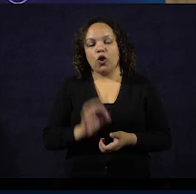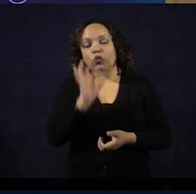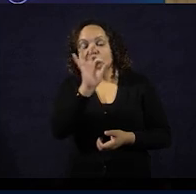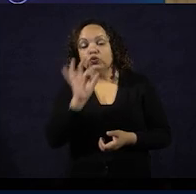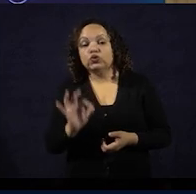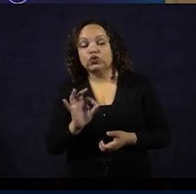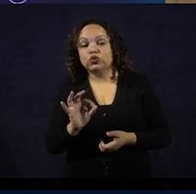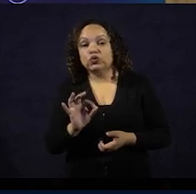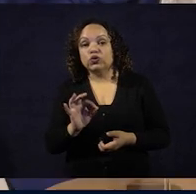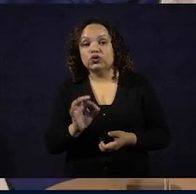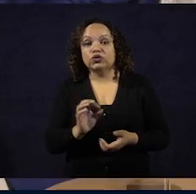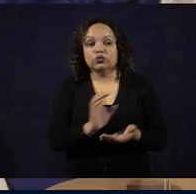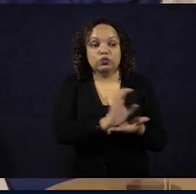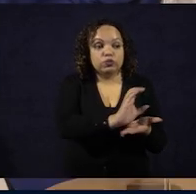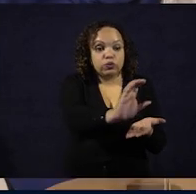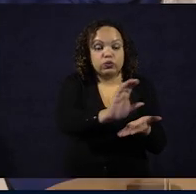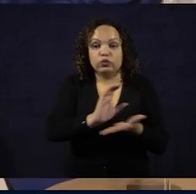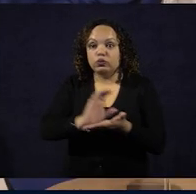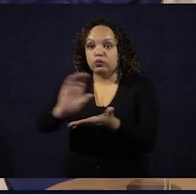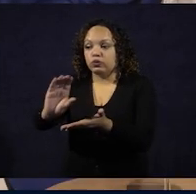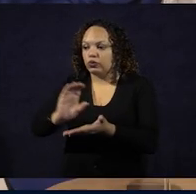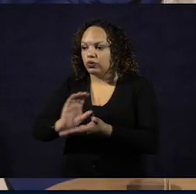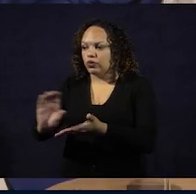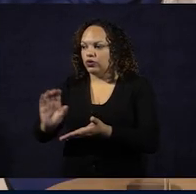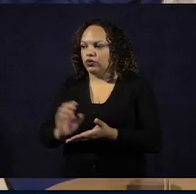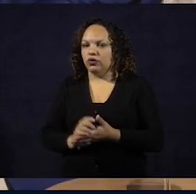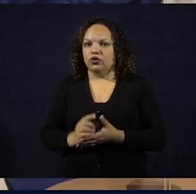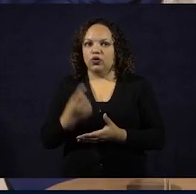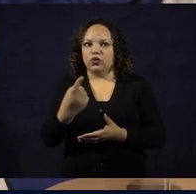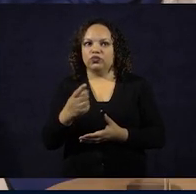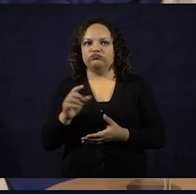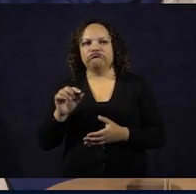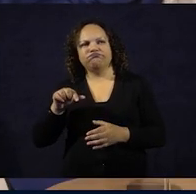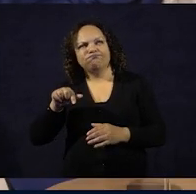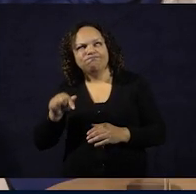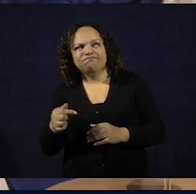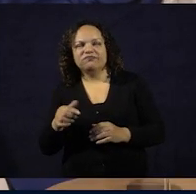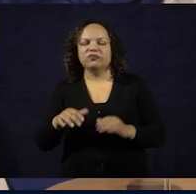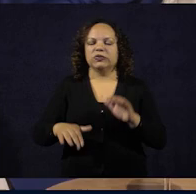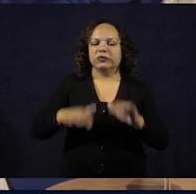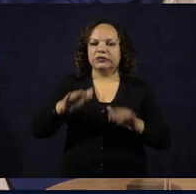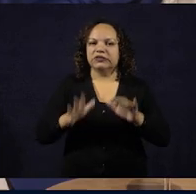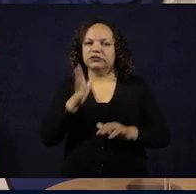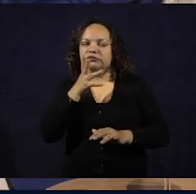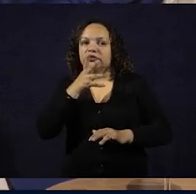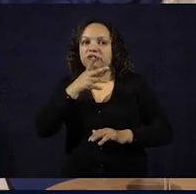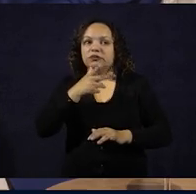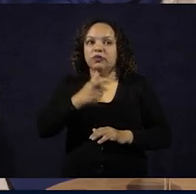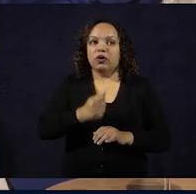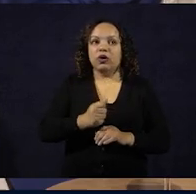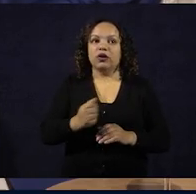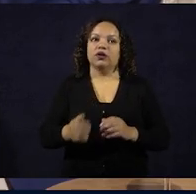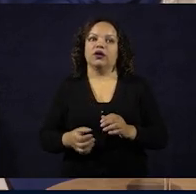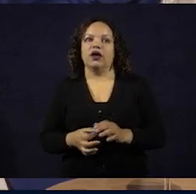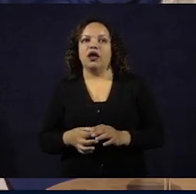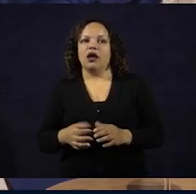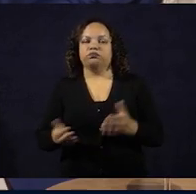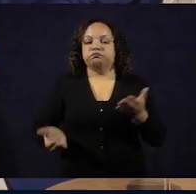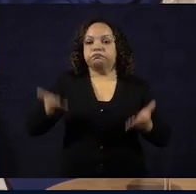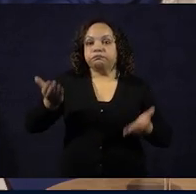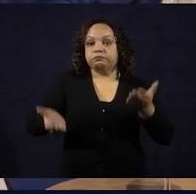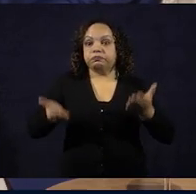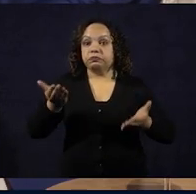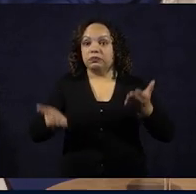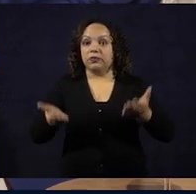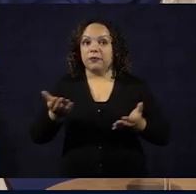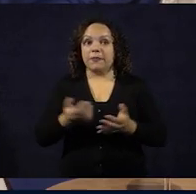você já falou bastante ou seja deve ir para esse um dígito pode demorar um pouco mais um pouco menos ali dependendo de como for a inflação no ano que vem